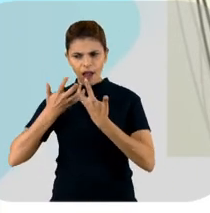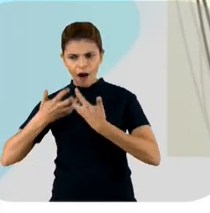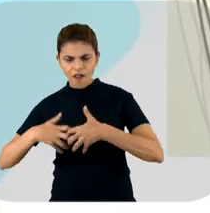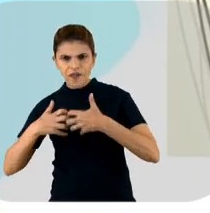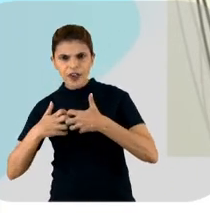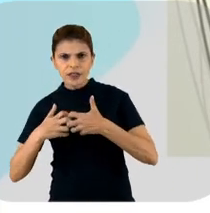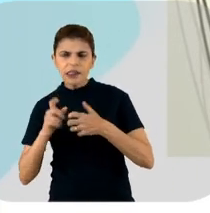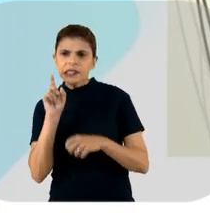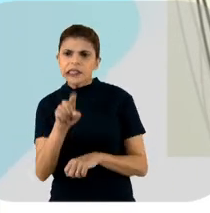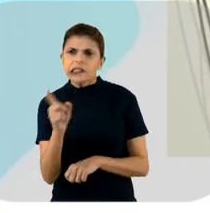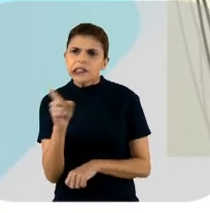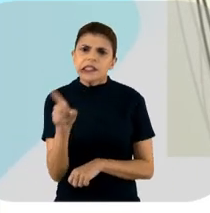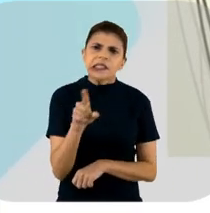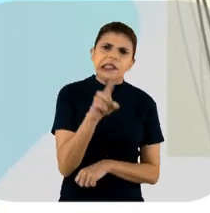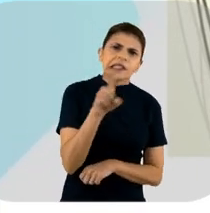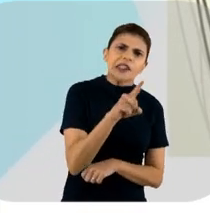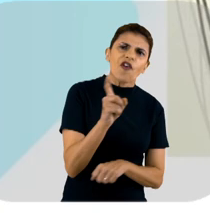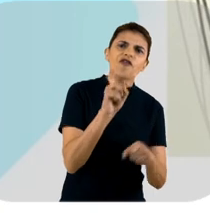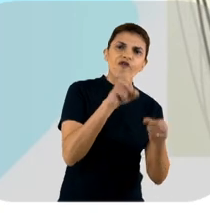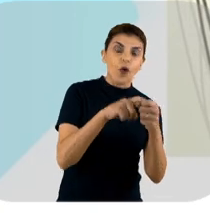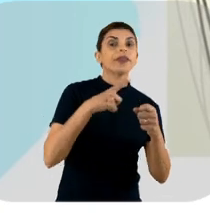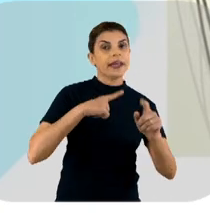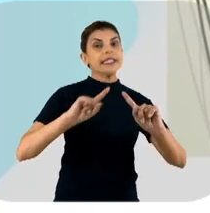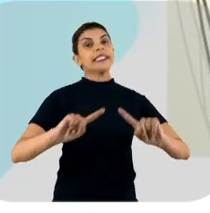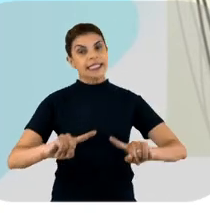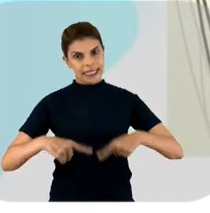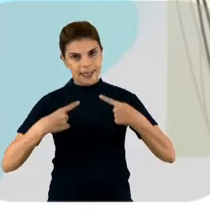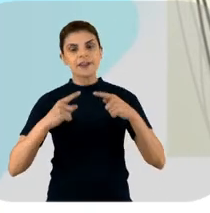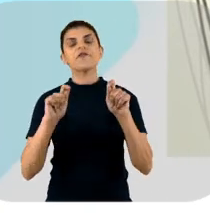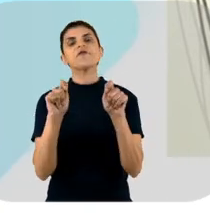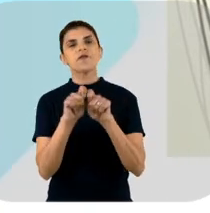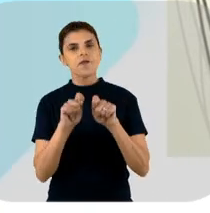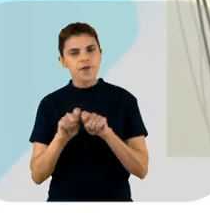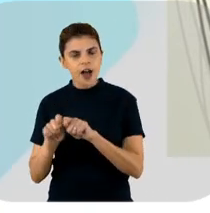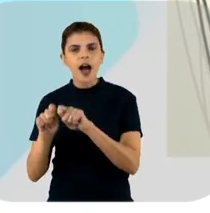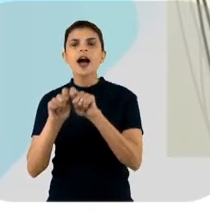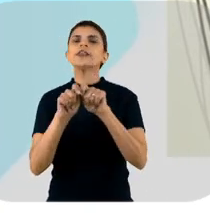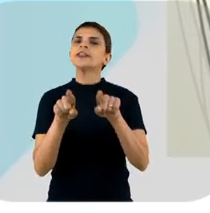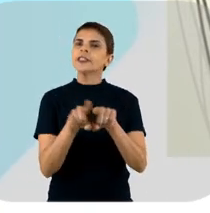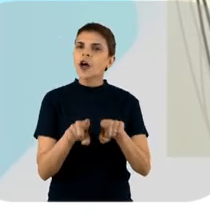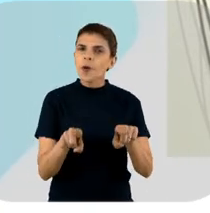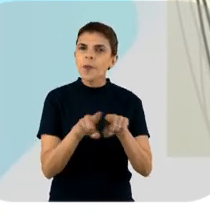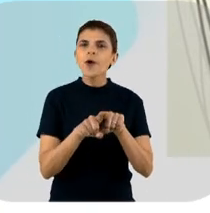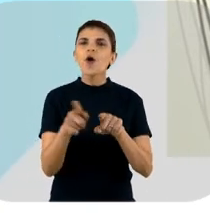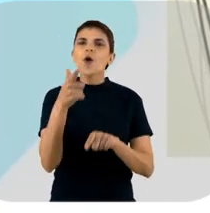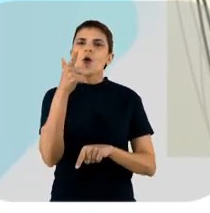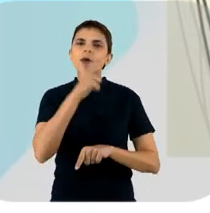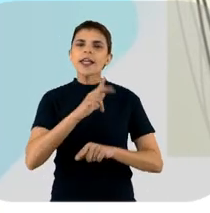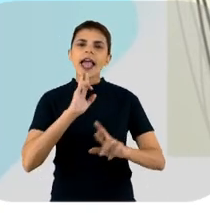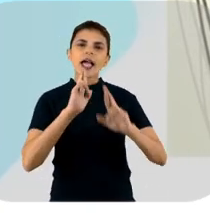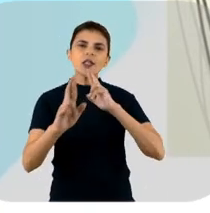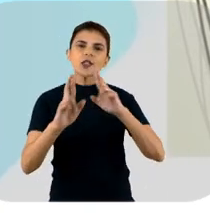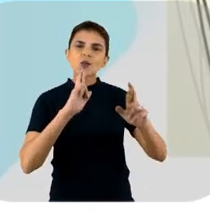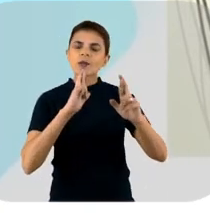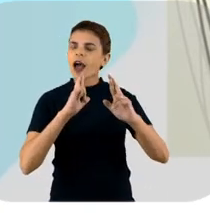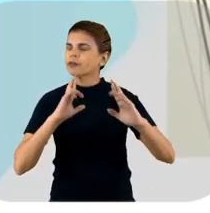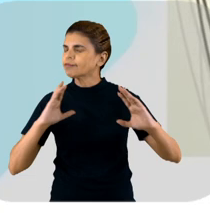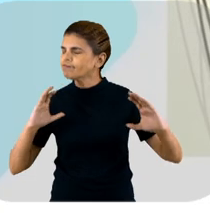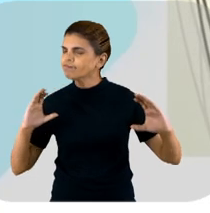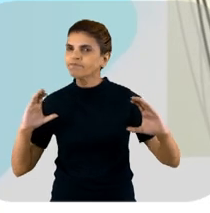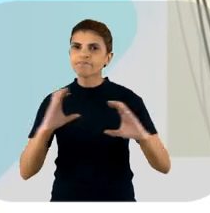refletir sobre ele, tem que ir atrás de desafios, e ele faz isso e está bem. E você consegue ver